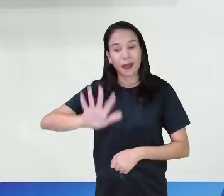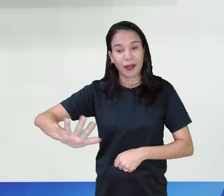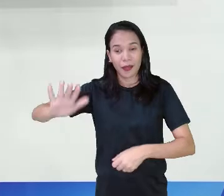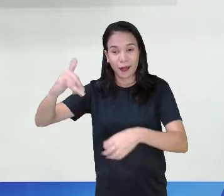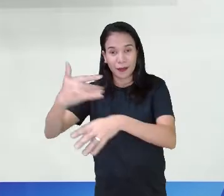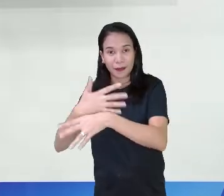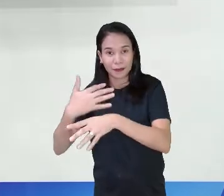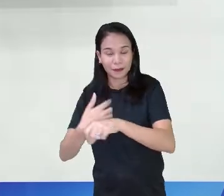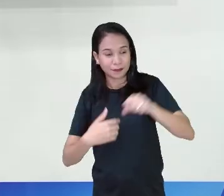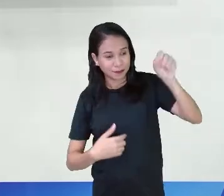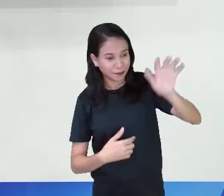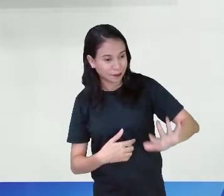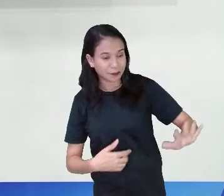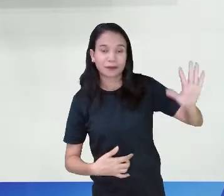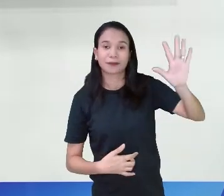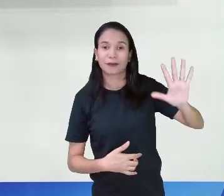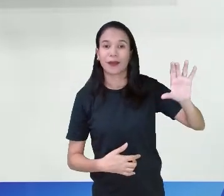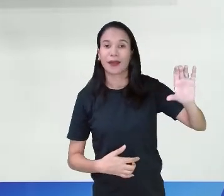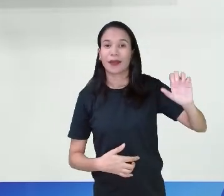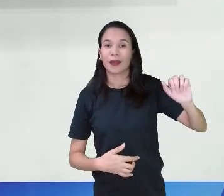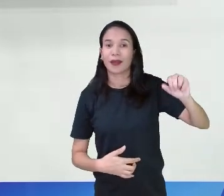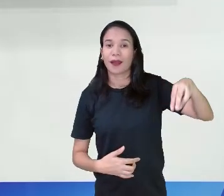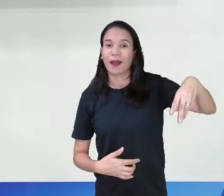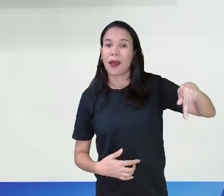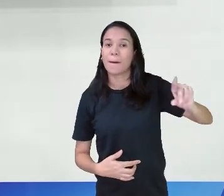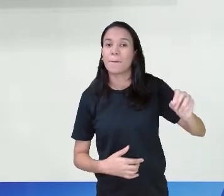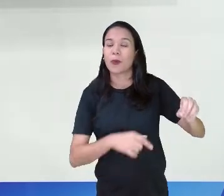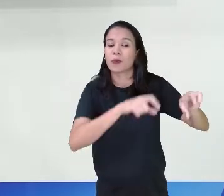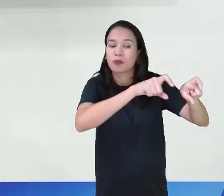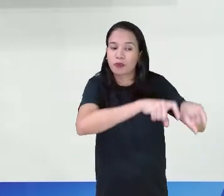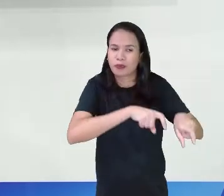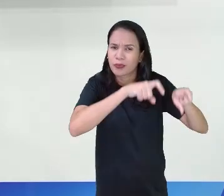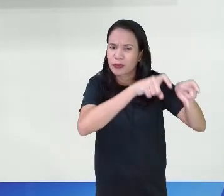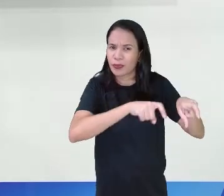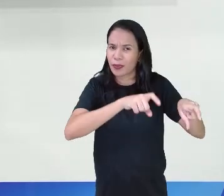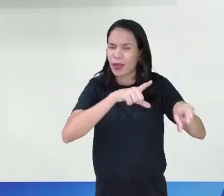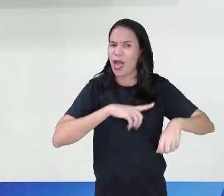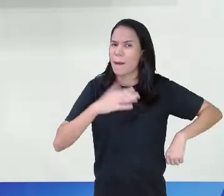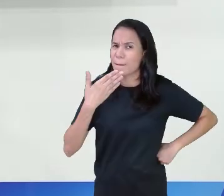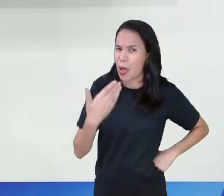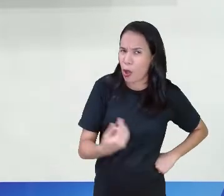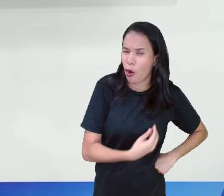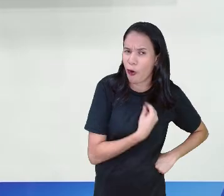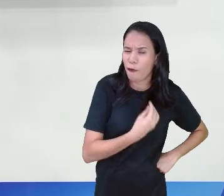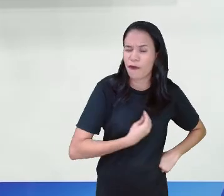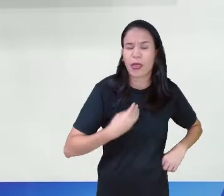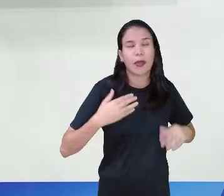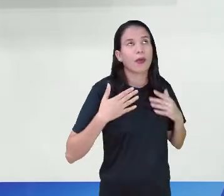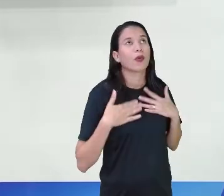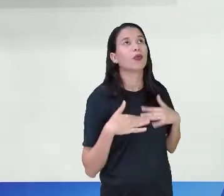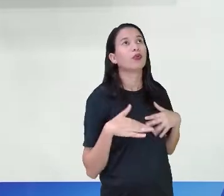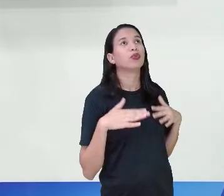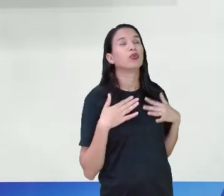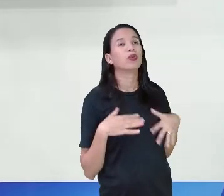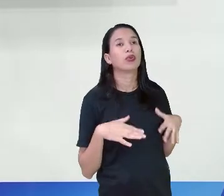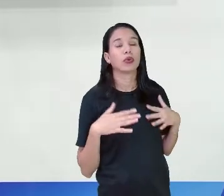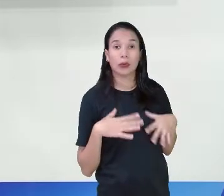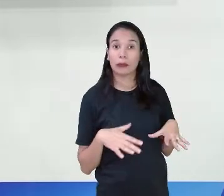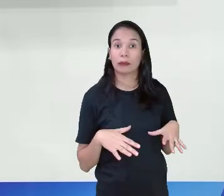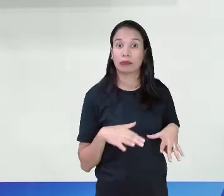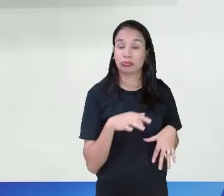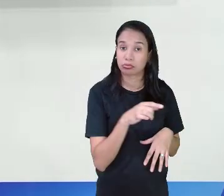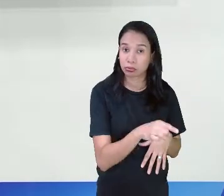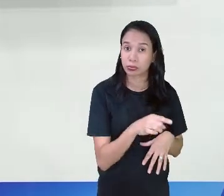né? E dessa agitação. Será que a vida do ratinho do campo, apesar da fartura,